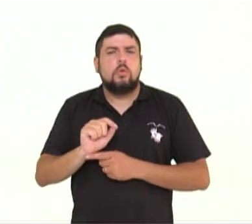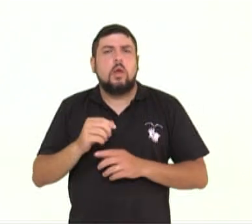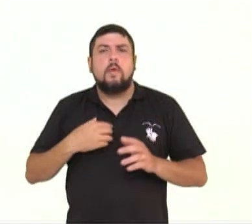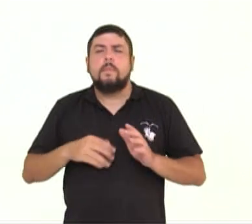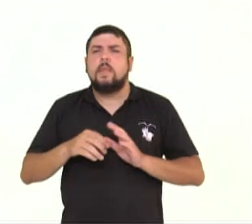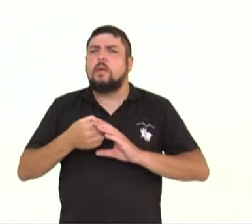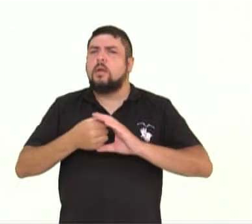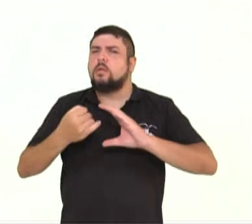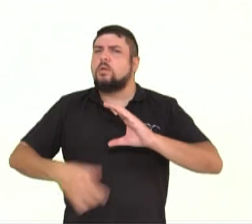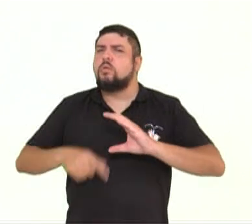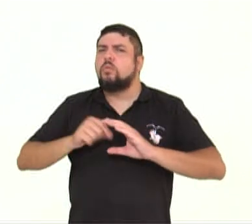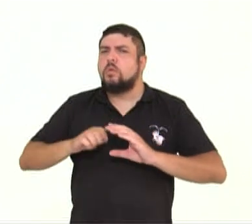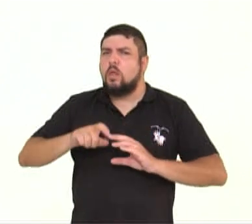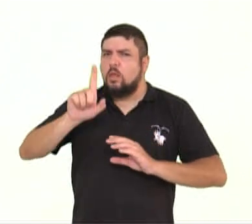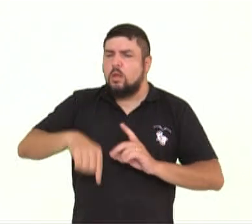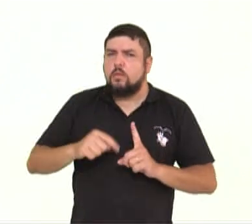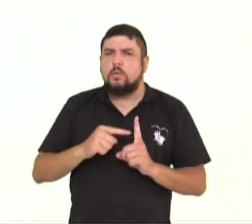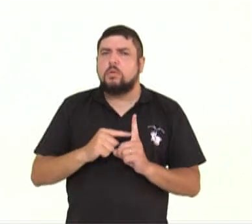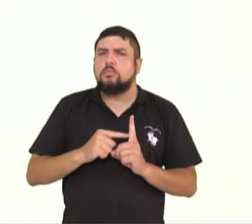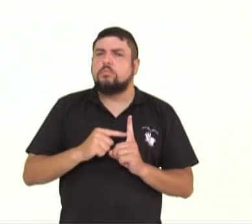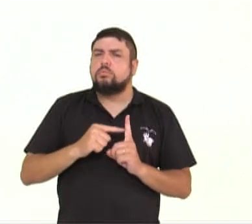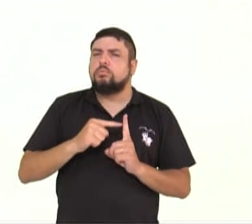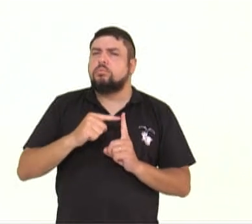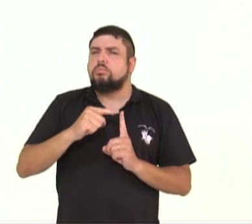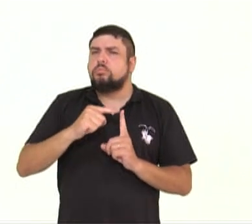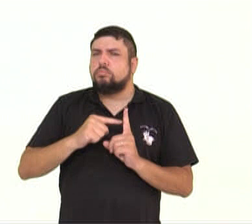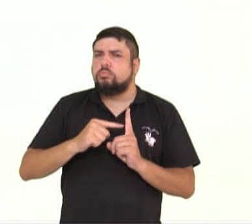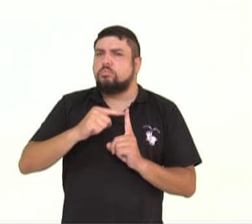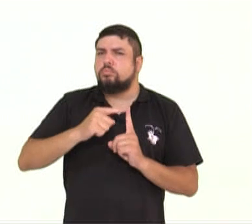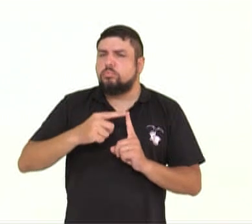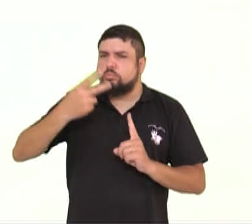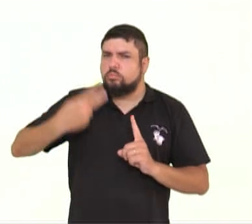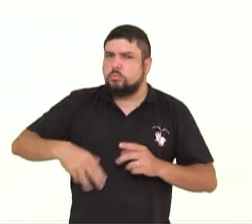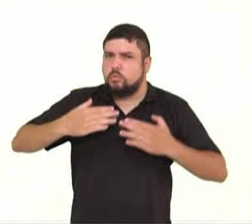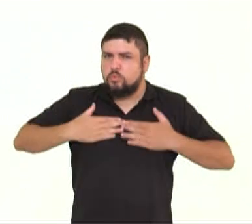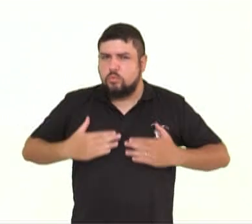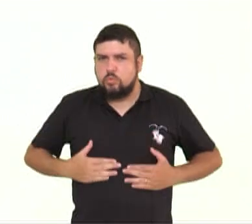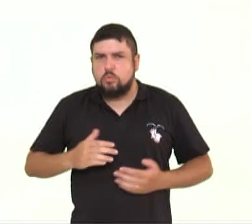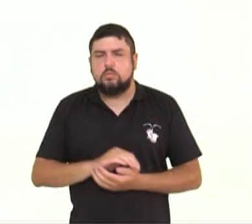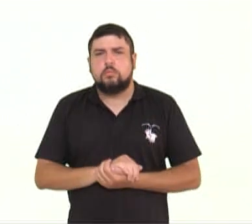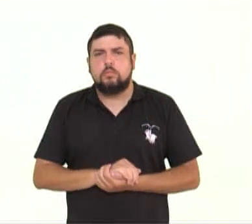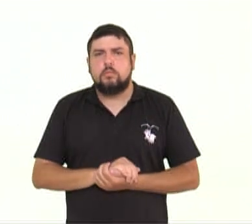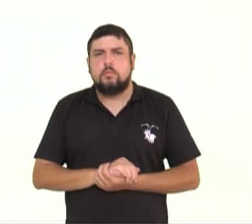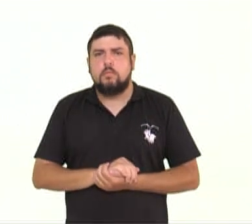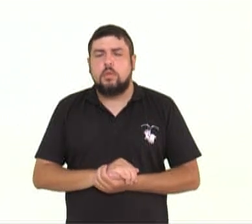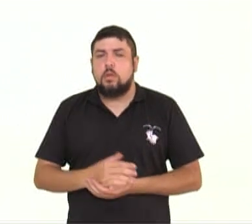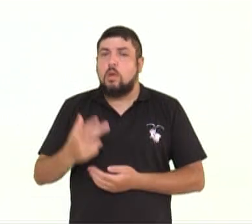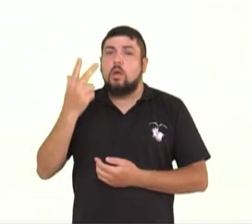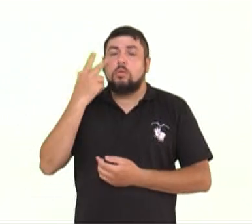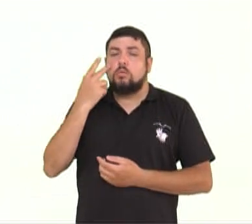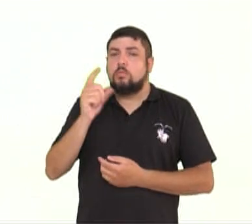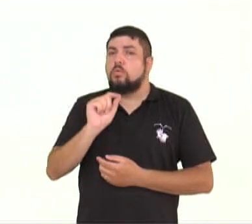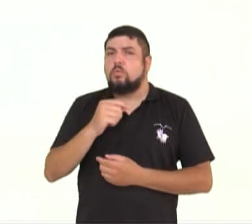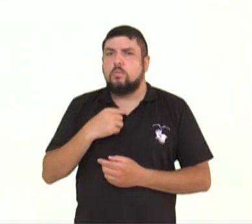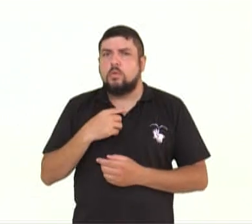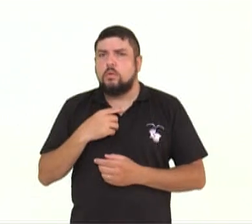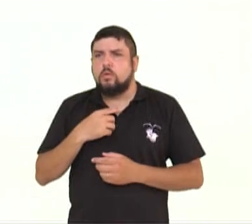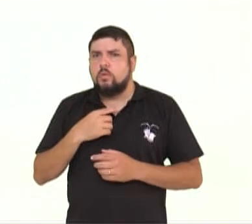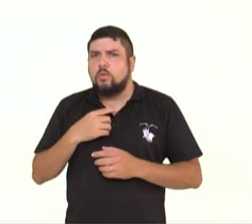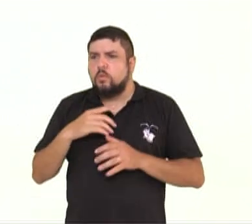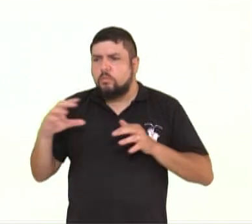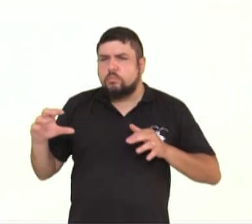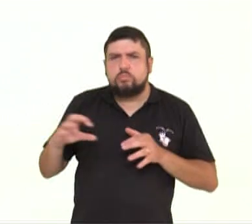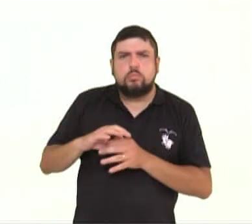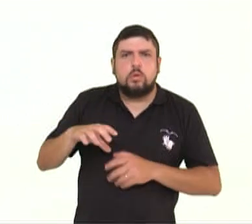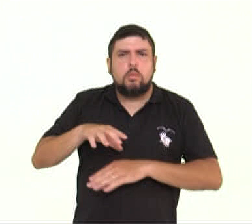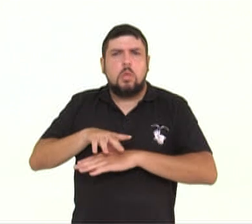por uma elevação da temperatura média corporal? Geralmente é associada à infecção, a febre também pode